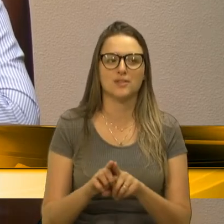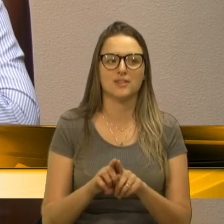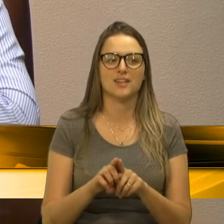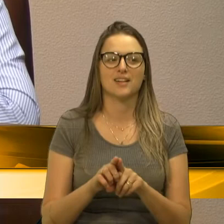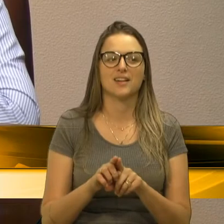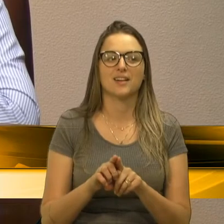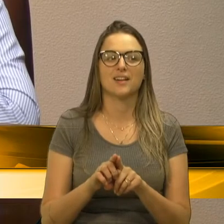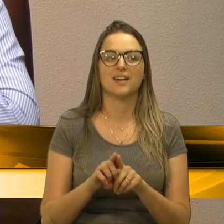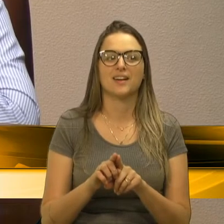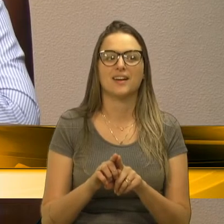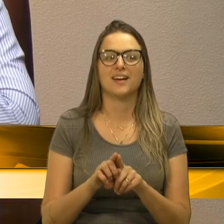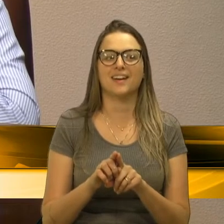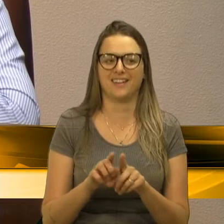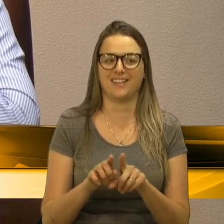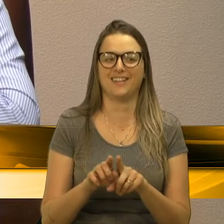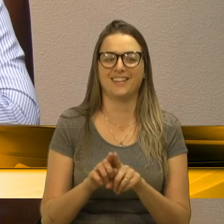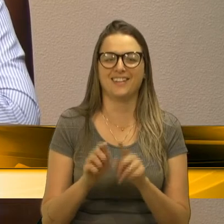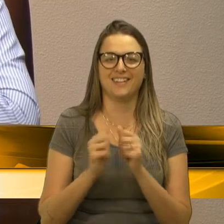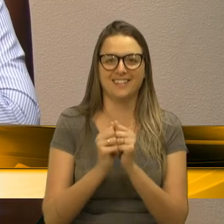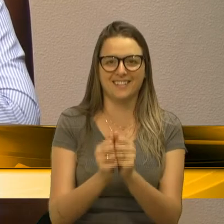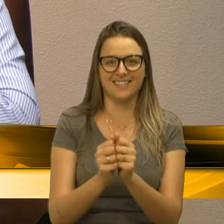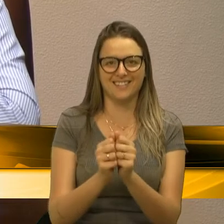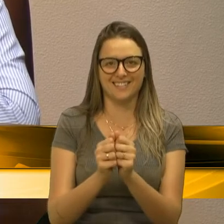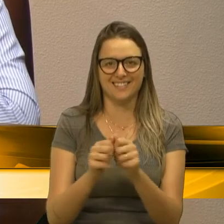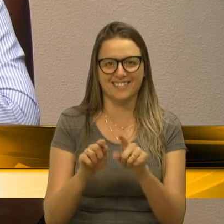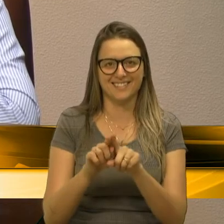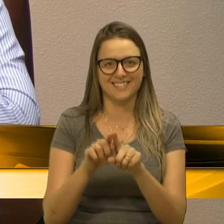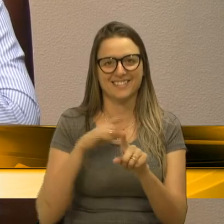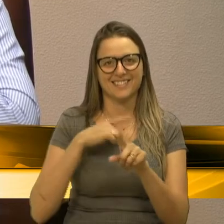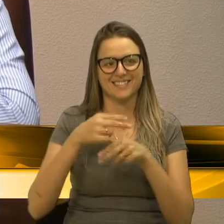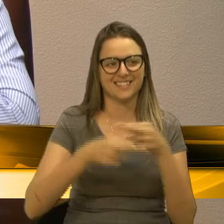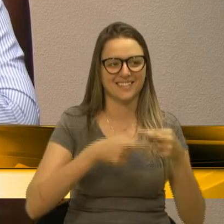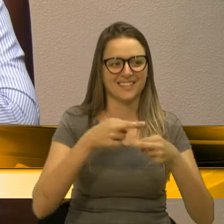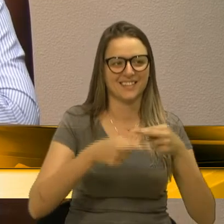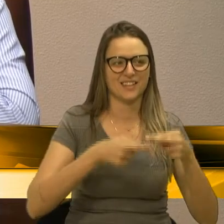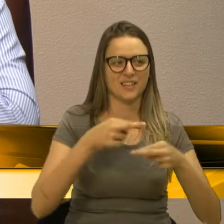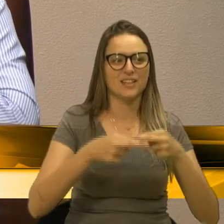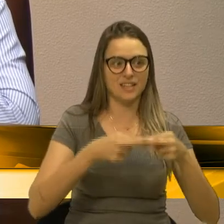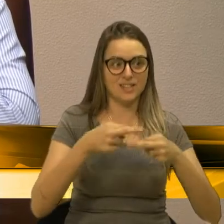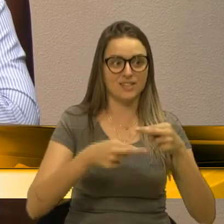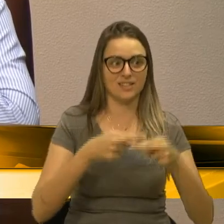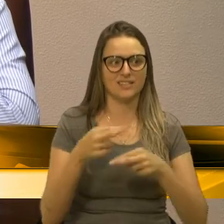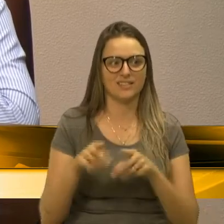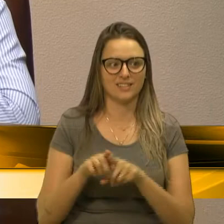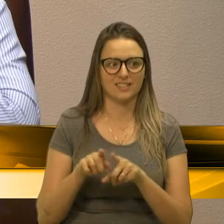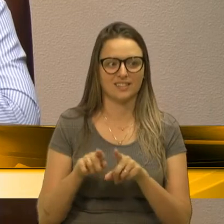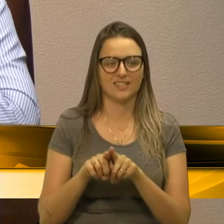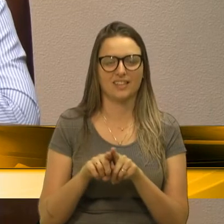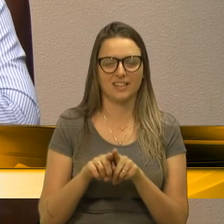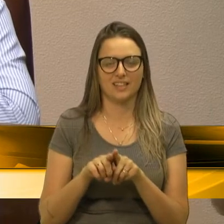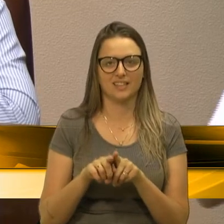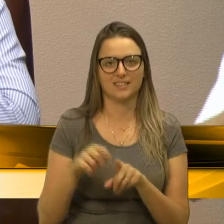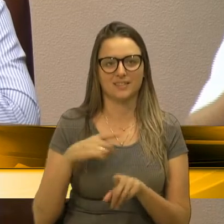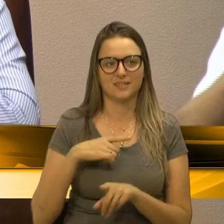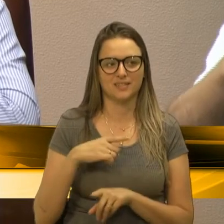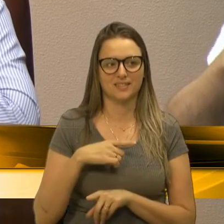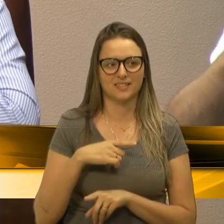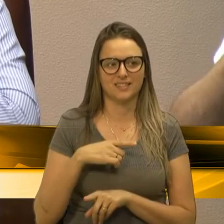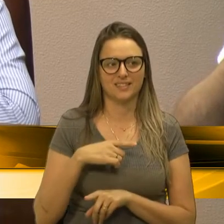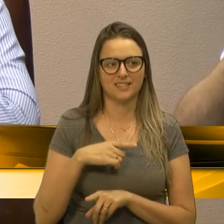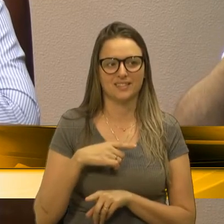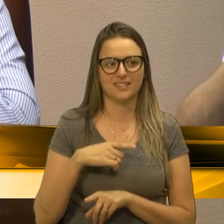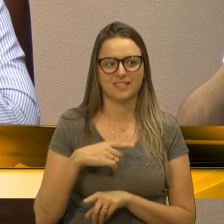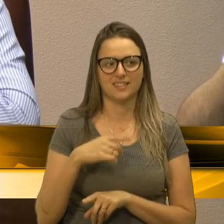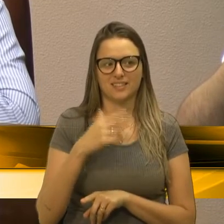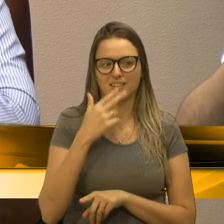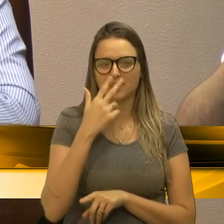previstas, elas careciam de licitação ou essas reformas seriam feitas, algumas por mão de obra? Essas primeiras por mão de obra